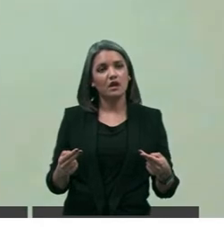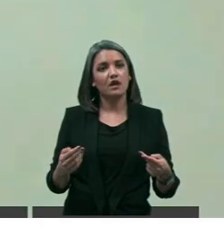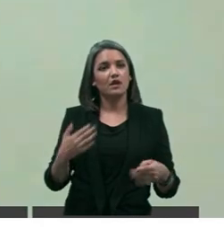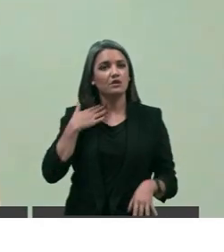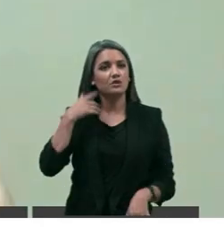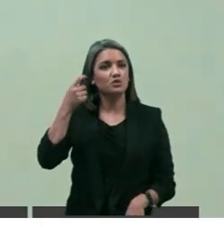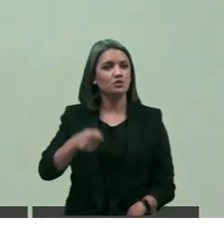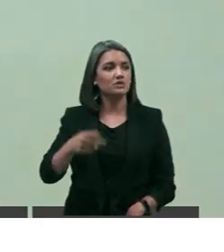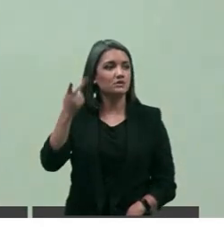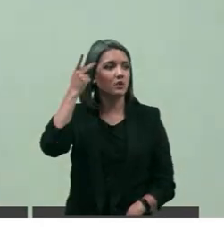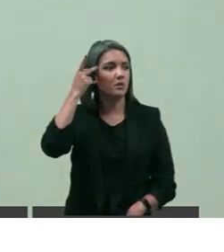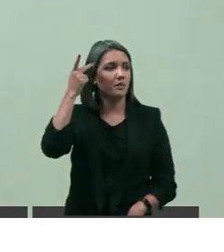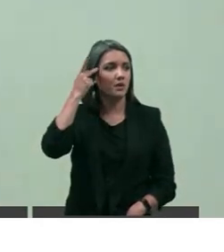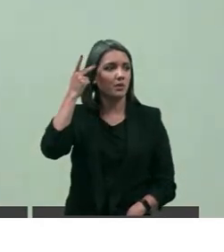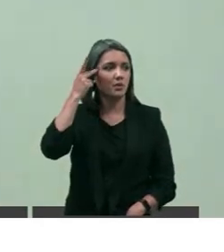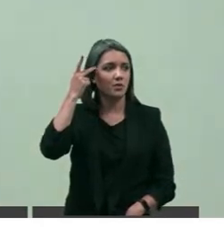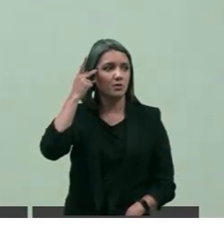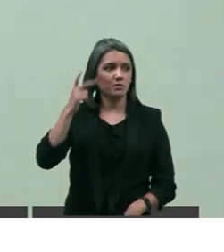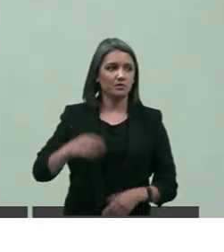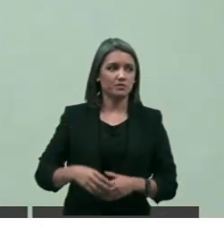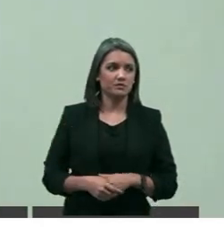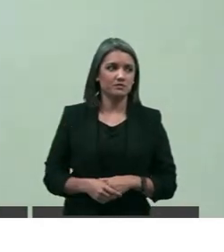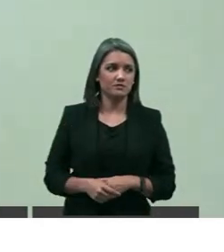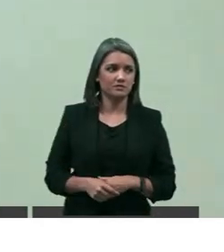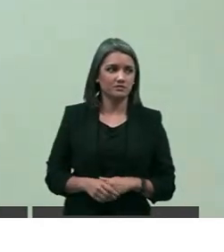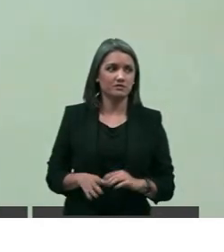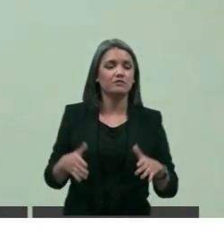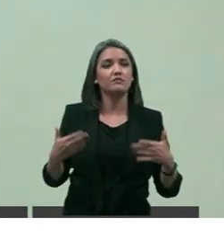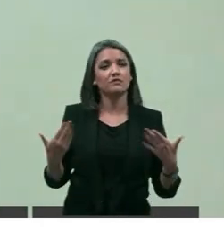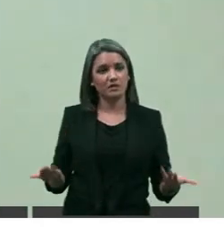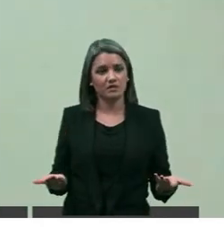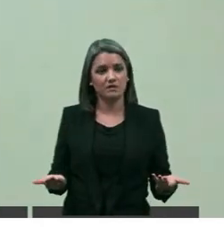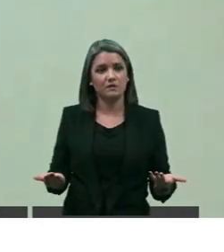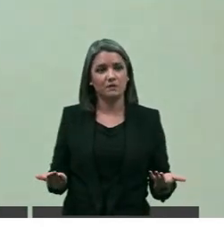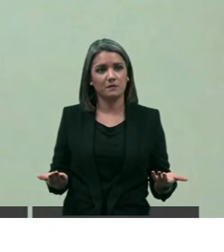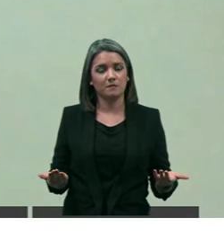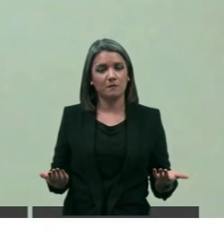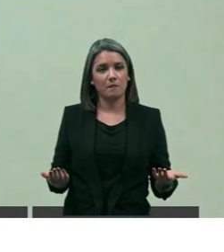escola paulista de magistratura, a qual avaliará a aptidão da magistrada